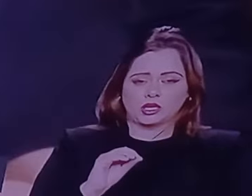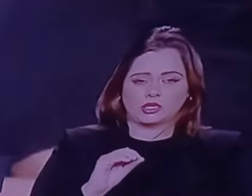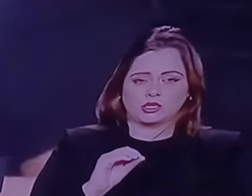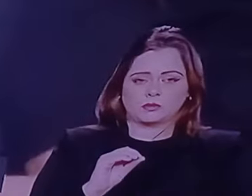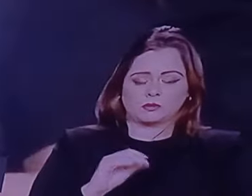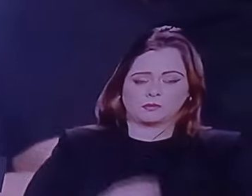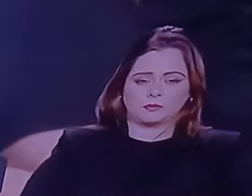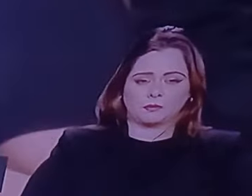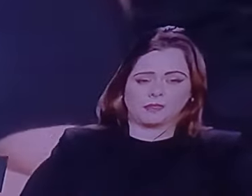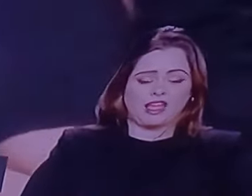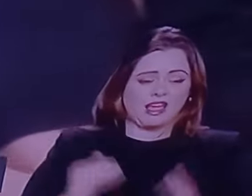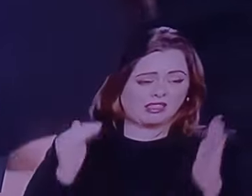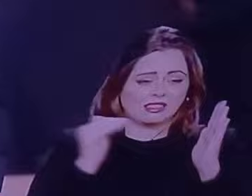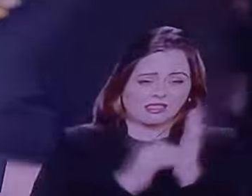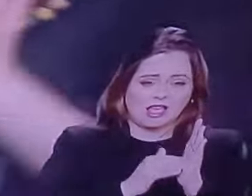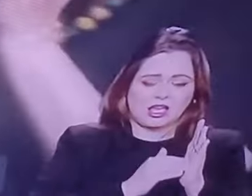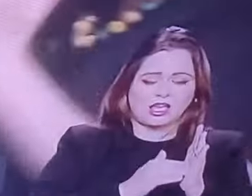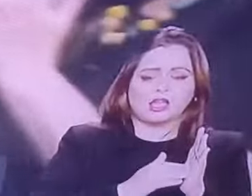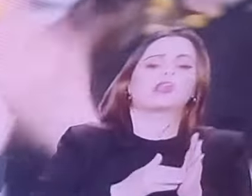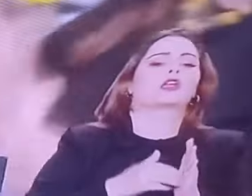R$ 2.640. Então, até